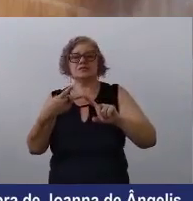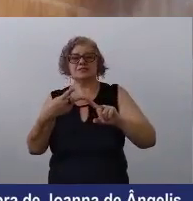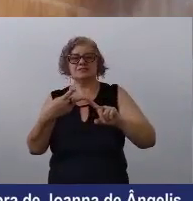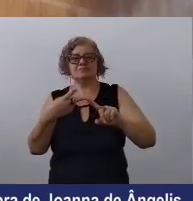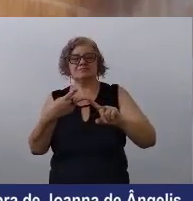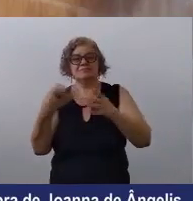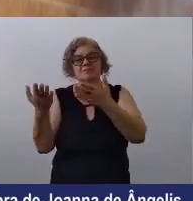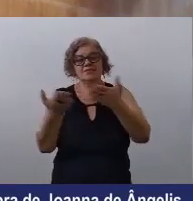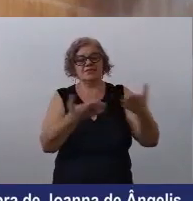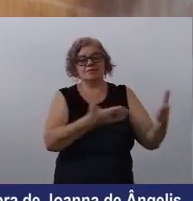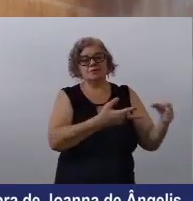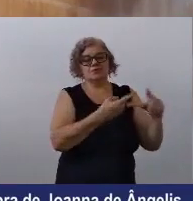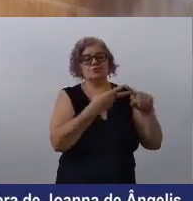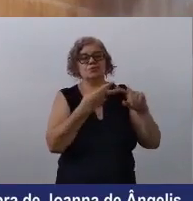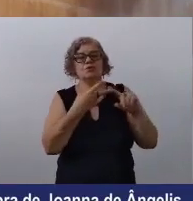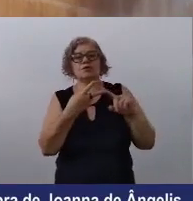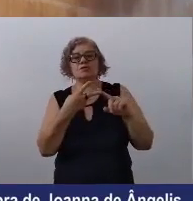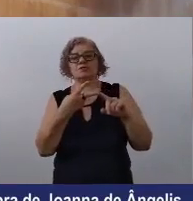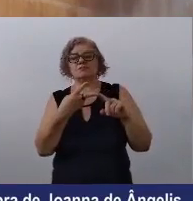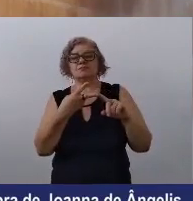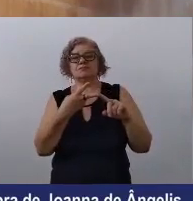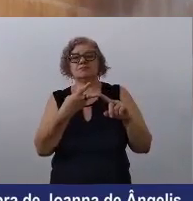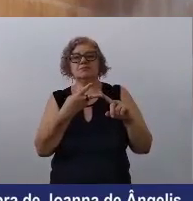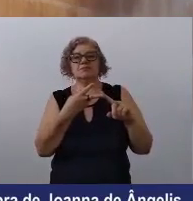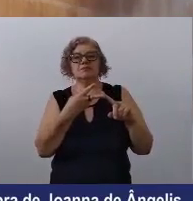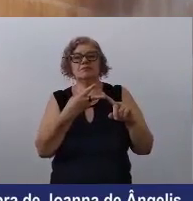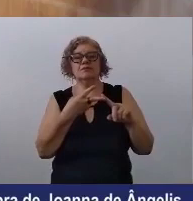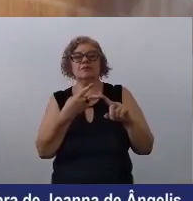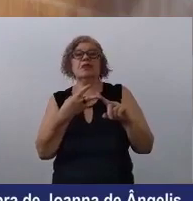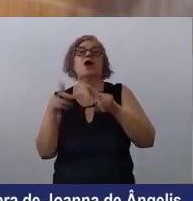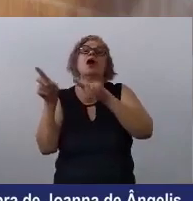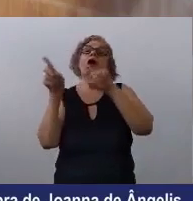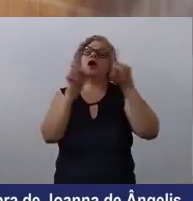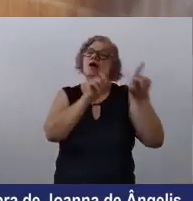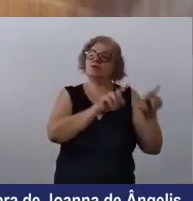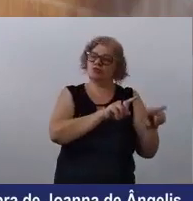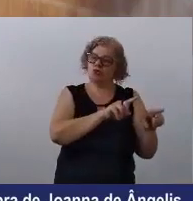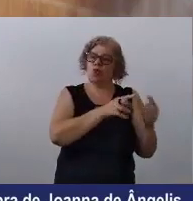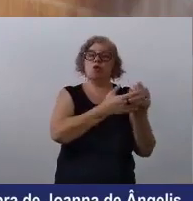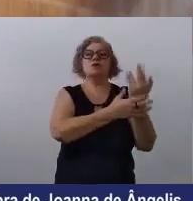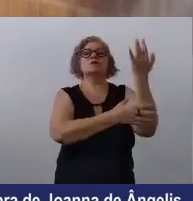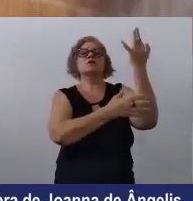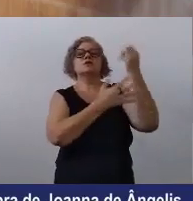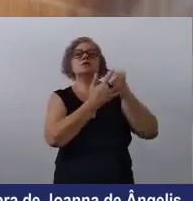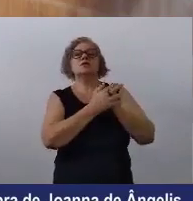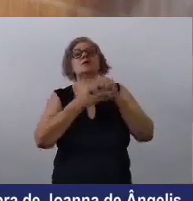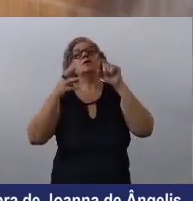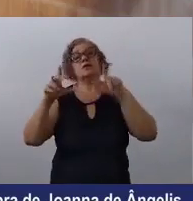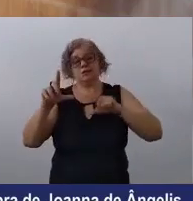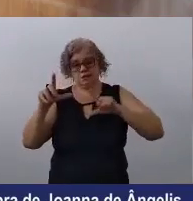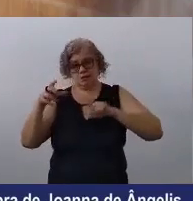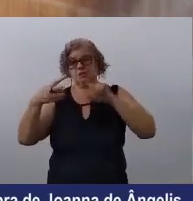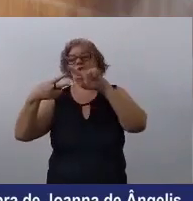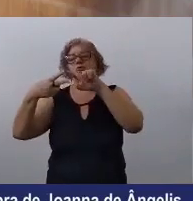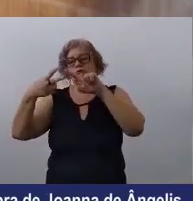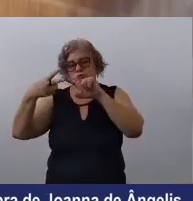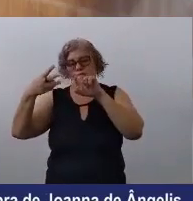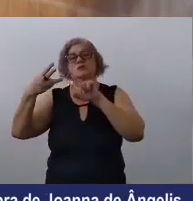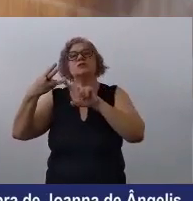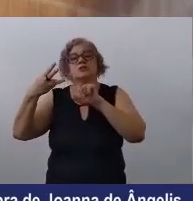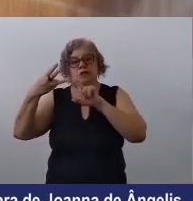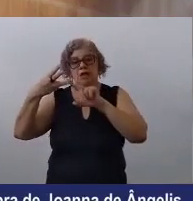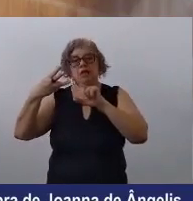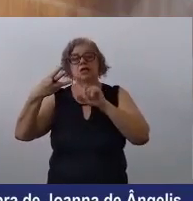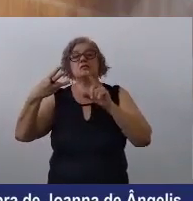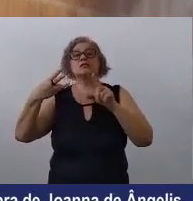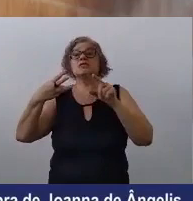ardência do fogo queimando os seus corpos. Retorna ao plano espiritual, tem mais 2 ou 3